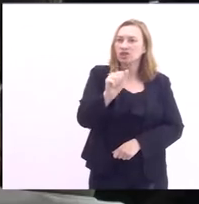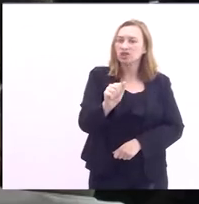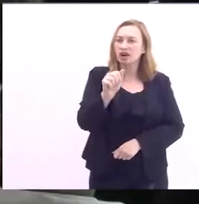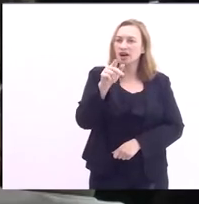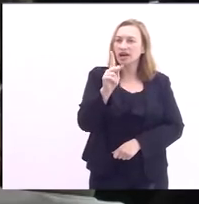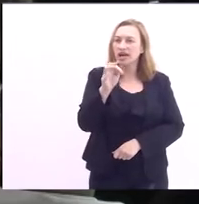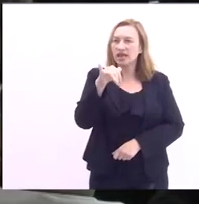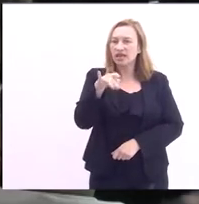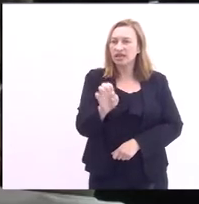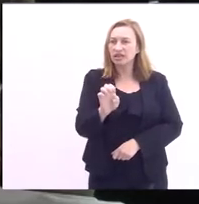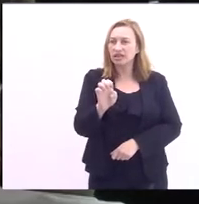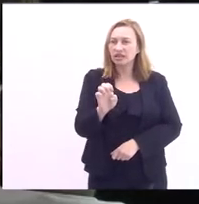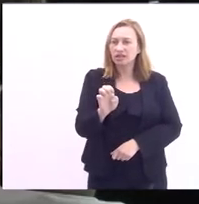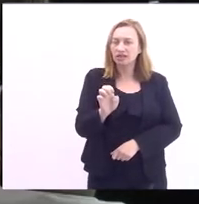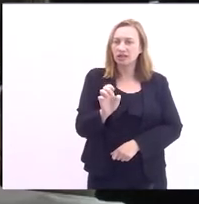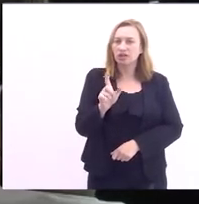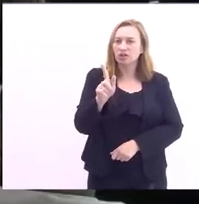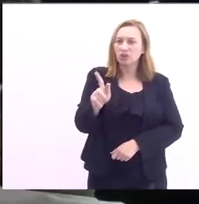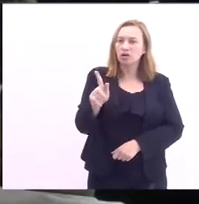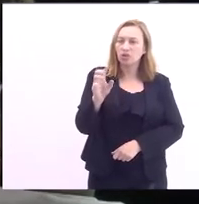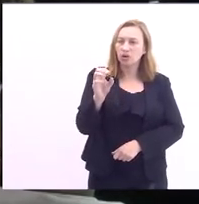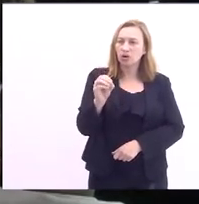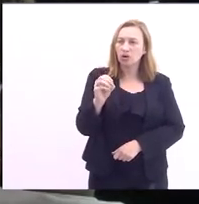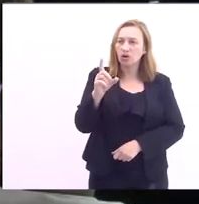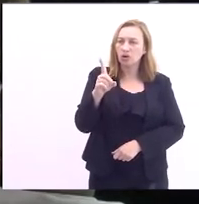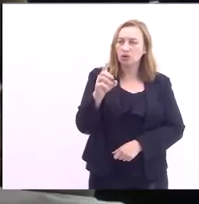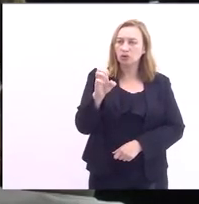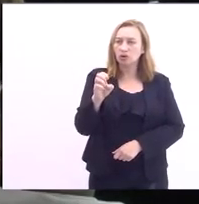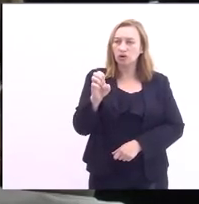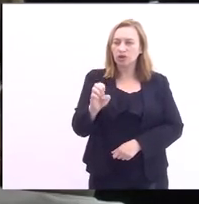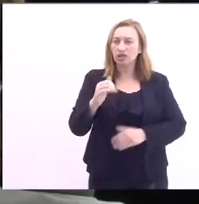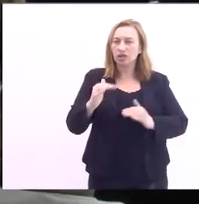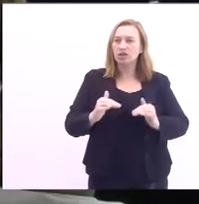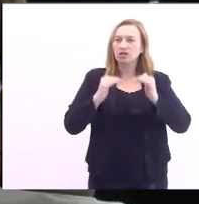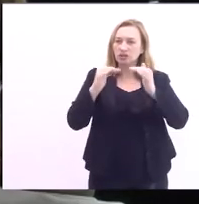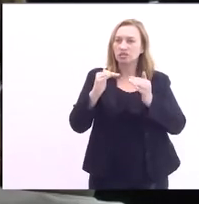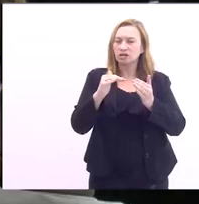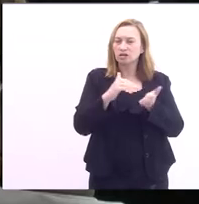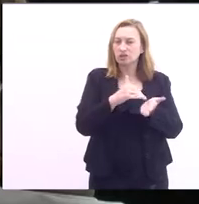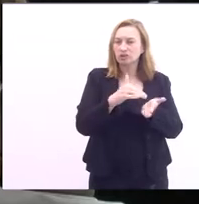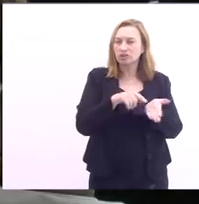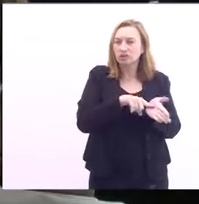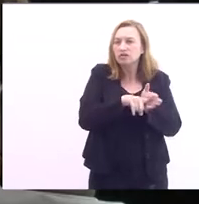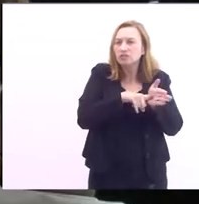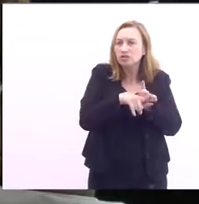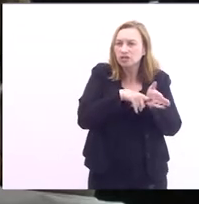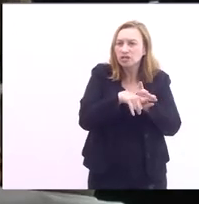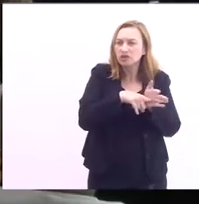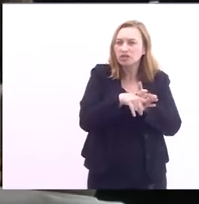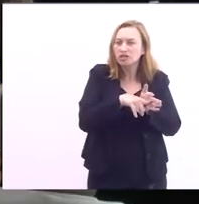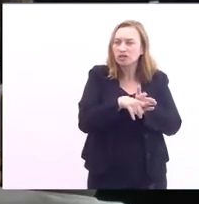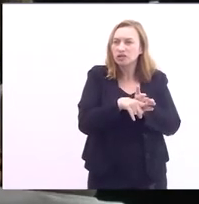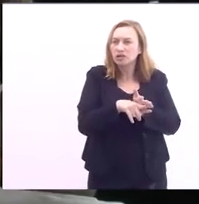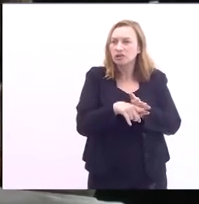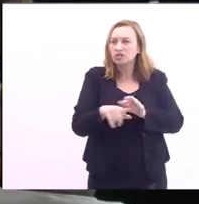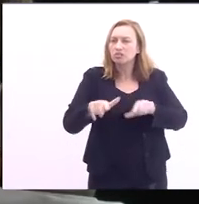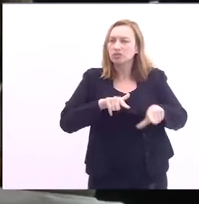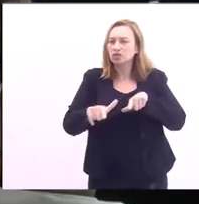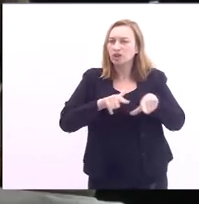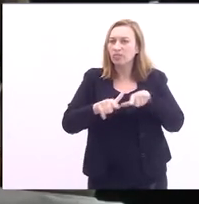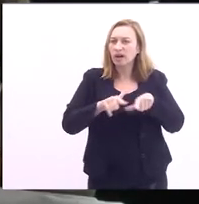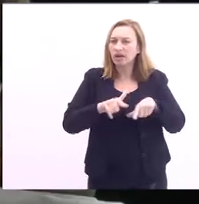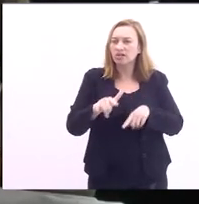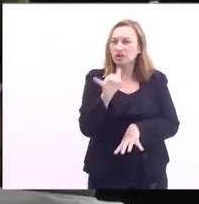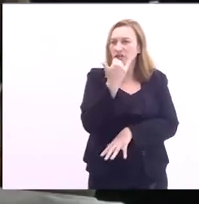Godoy, que é exatamente superintendente de fiscalização dos serviços de